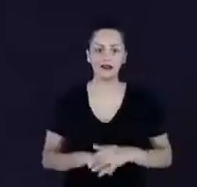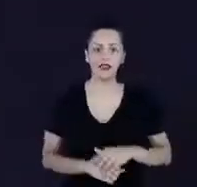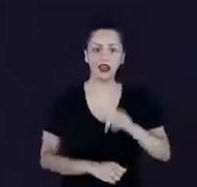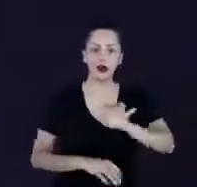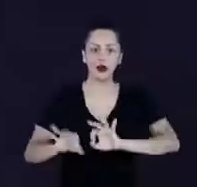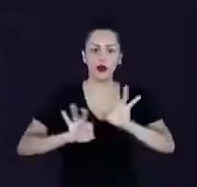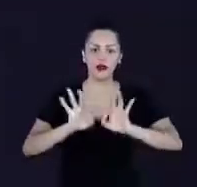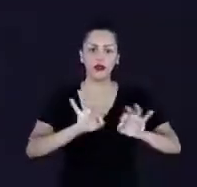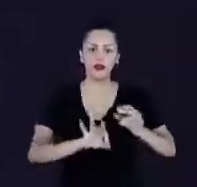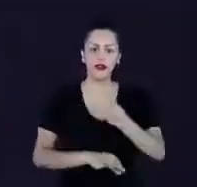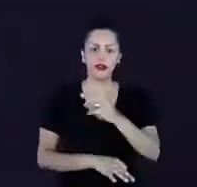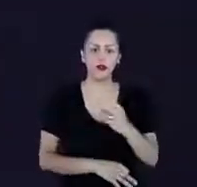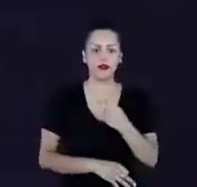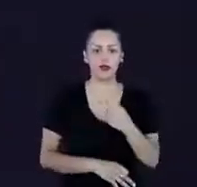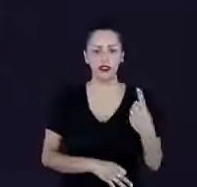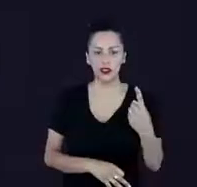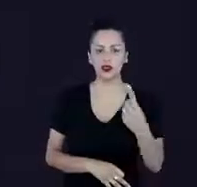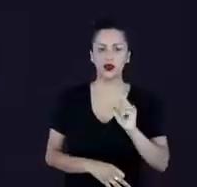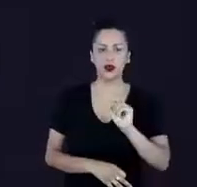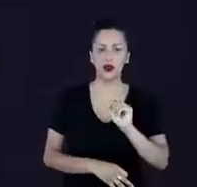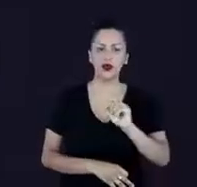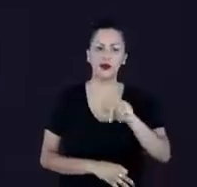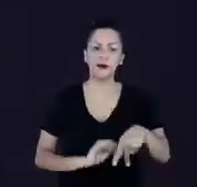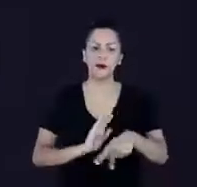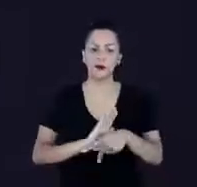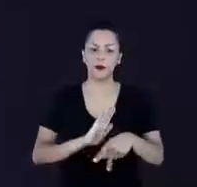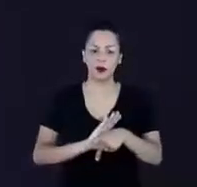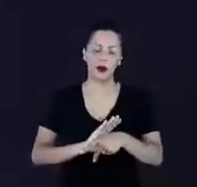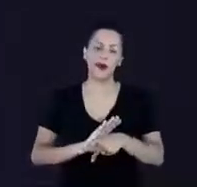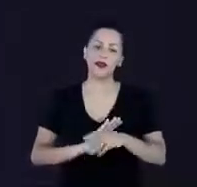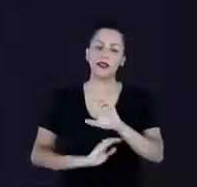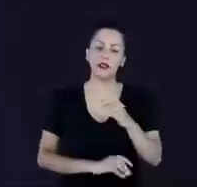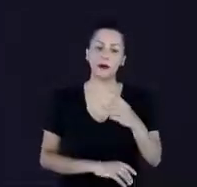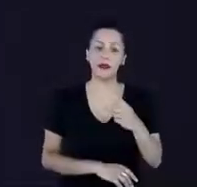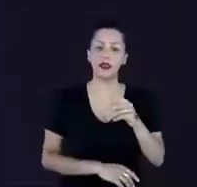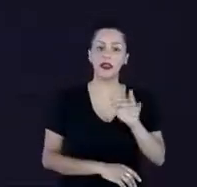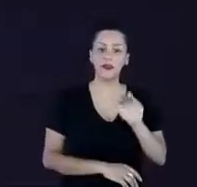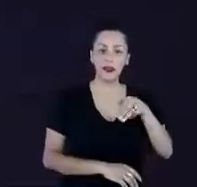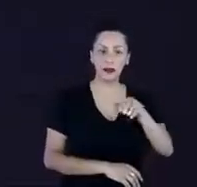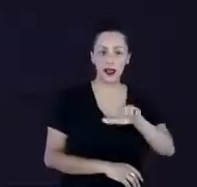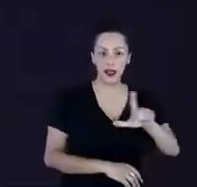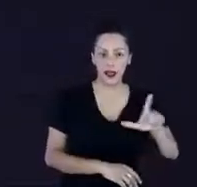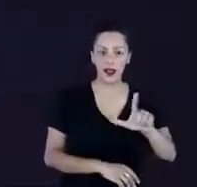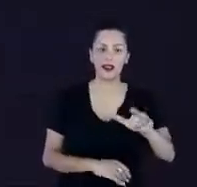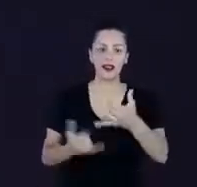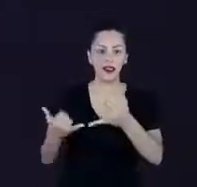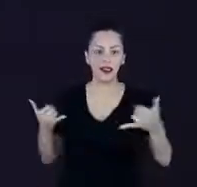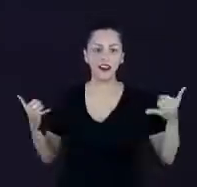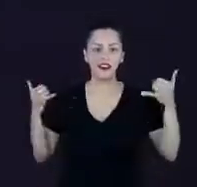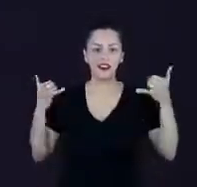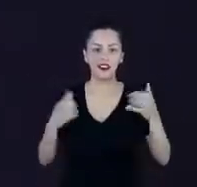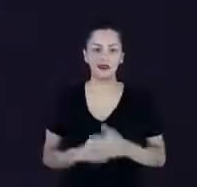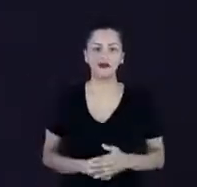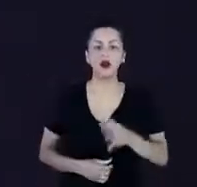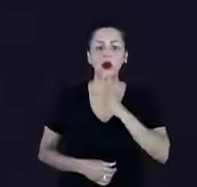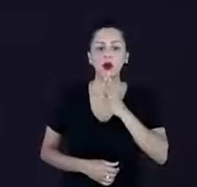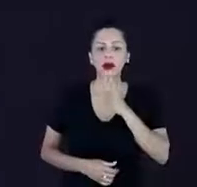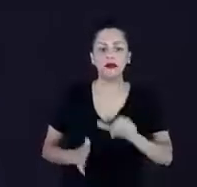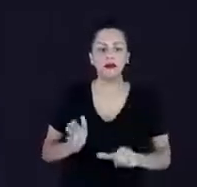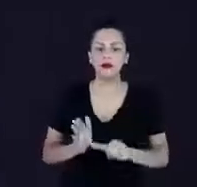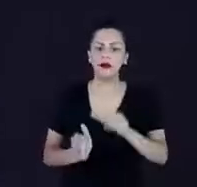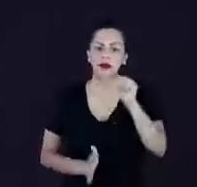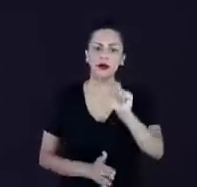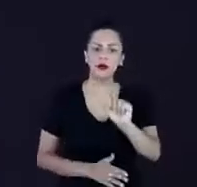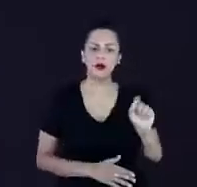2020 long pelo grupo CPFL energia aqui vamos conhecer o primeira mão as principais novidades do setor